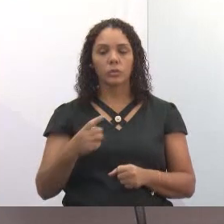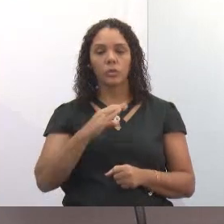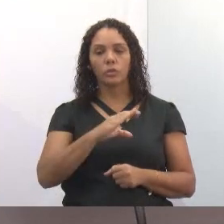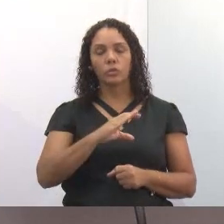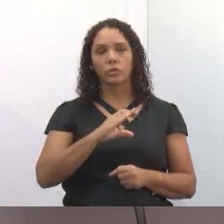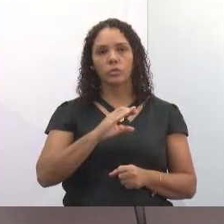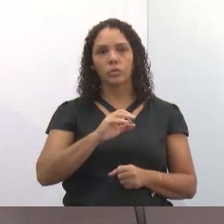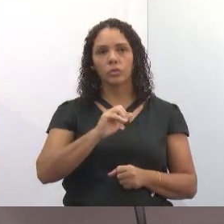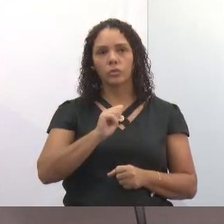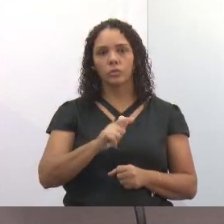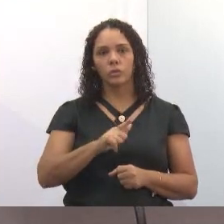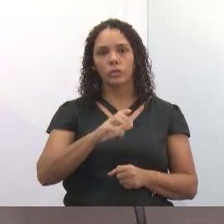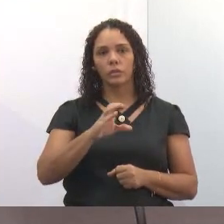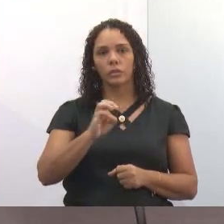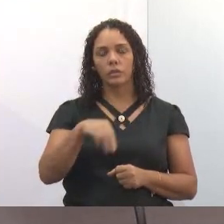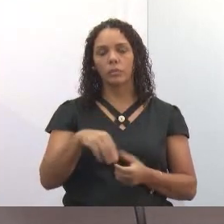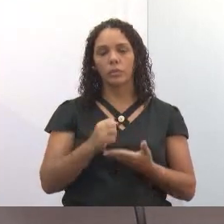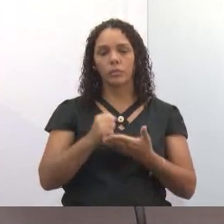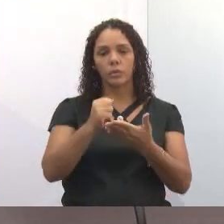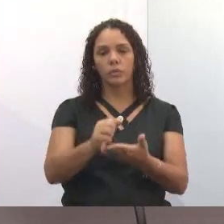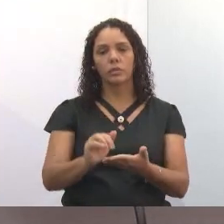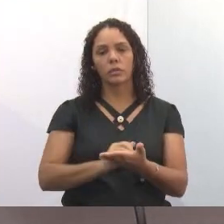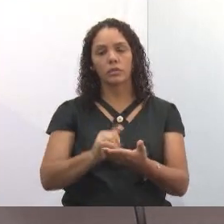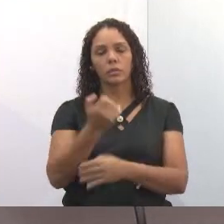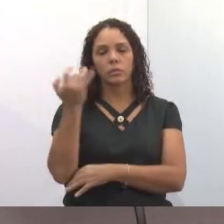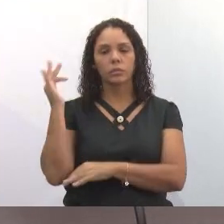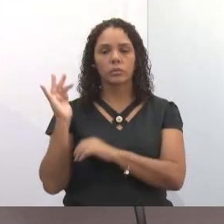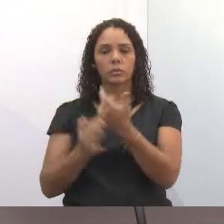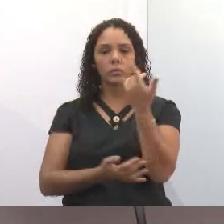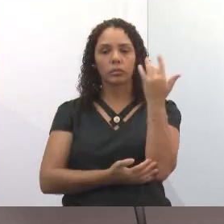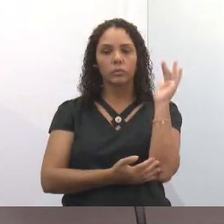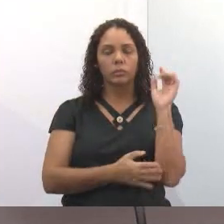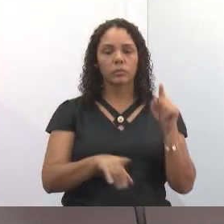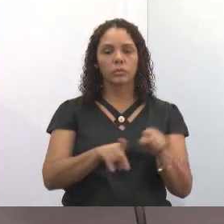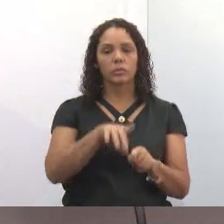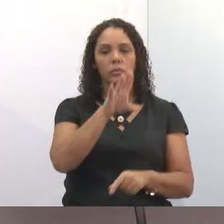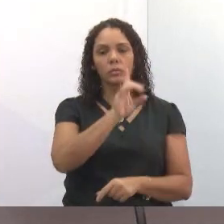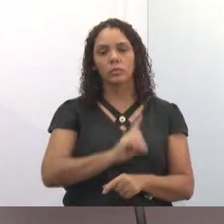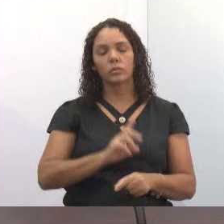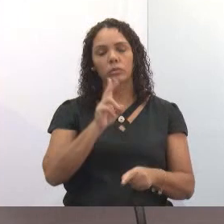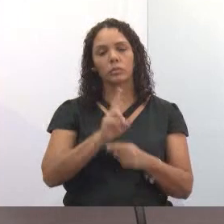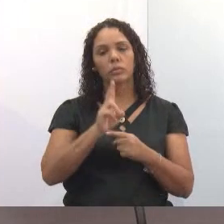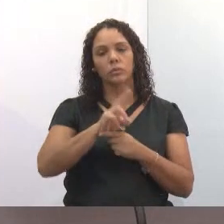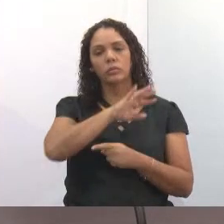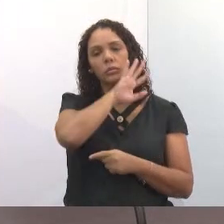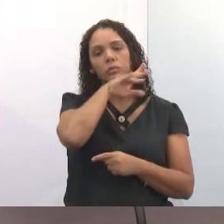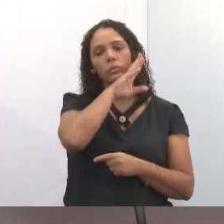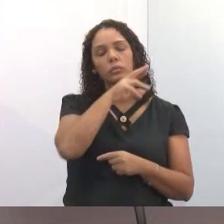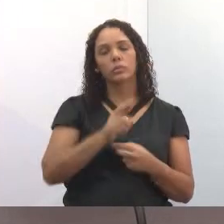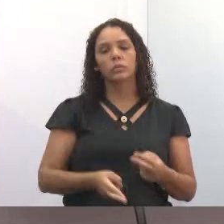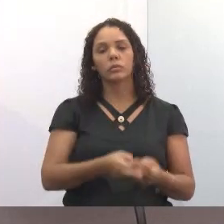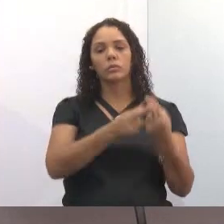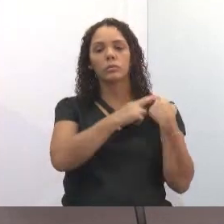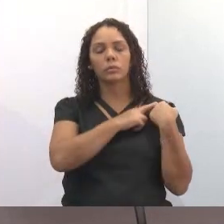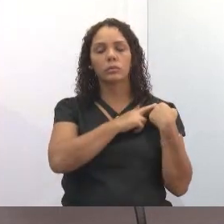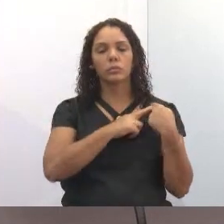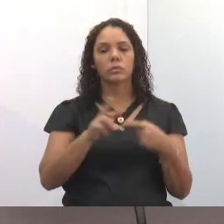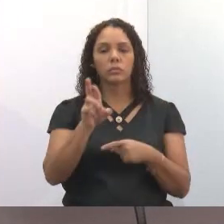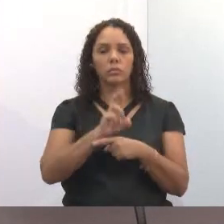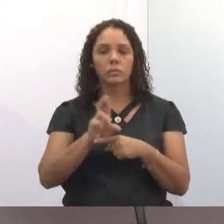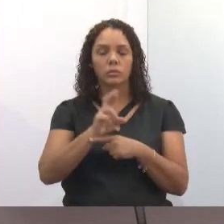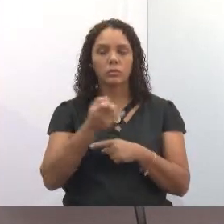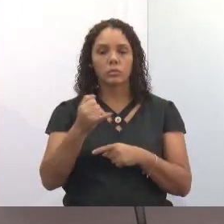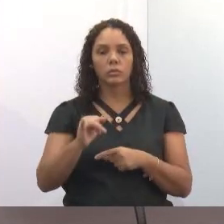suporte à Secretaria do Meio Ambiente, especificamente à Diretoria de Proteção Animal, que é responsável pela averiguação e fiscalização dos casos